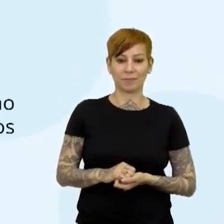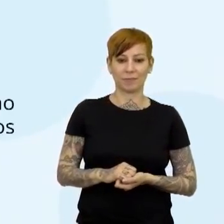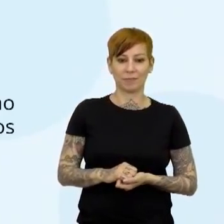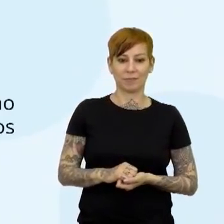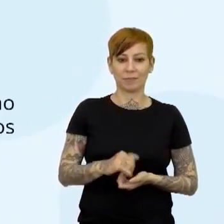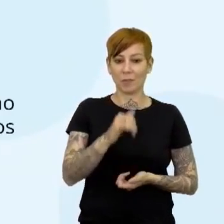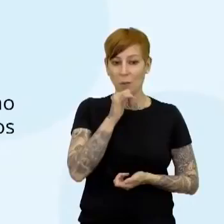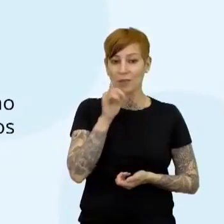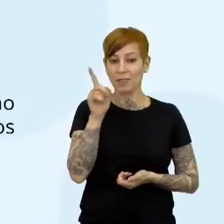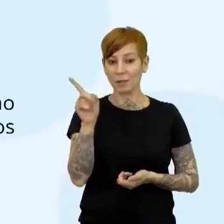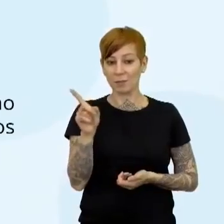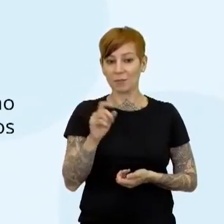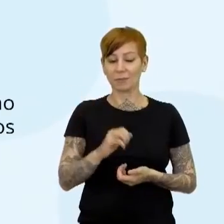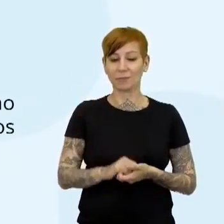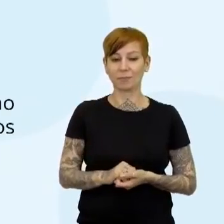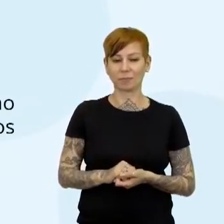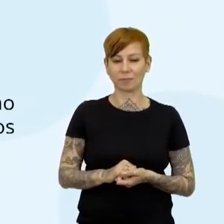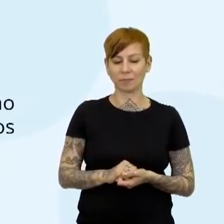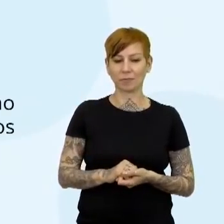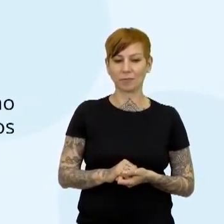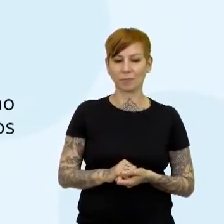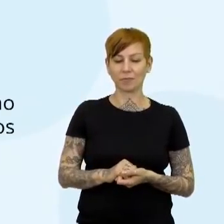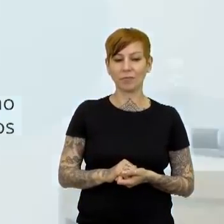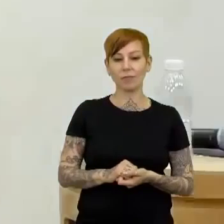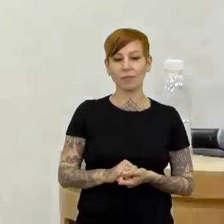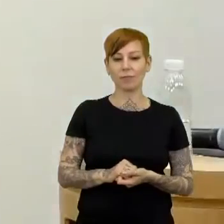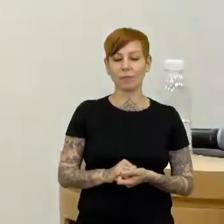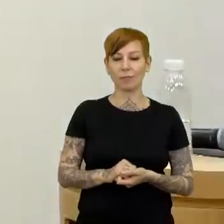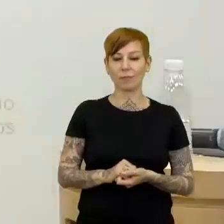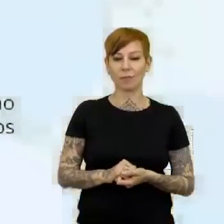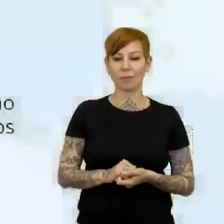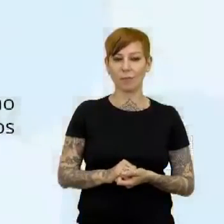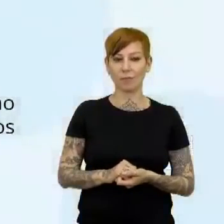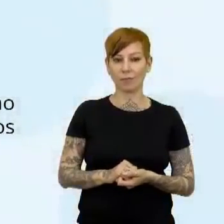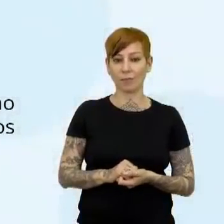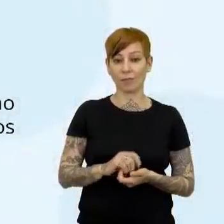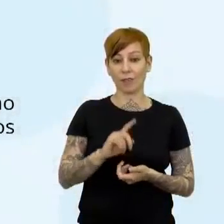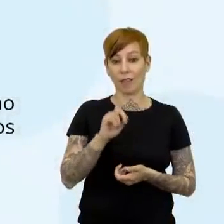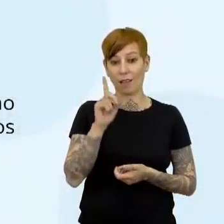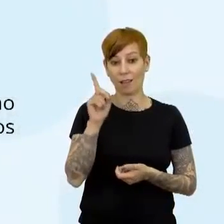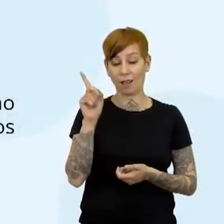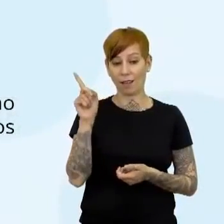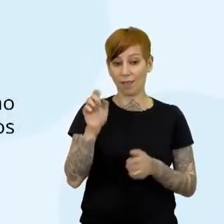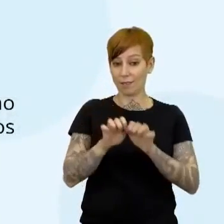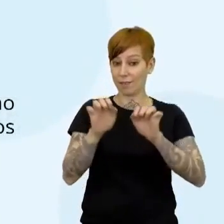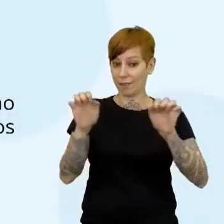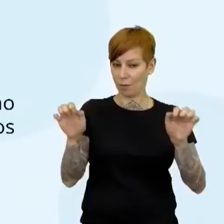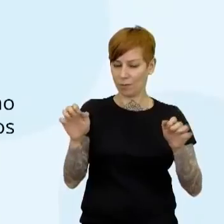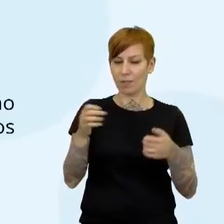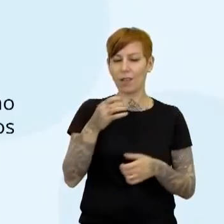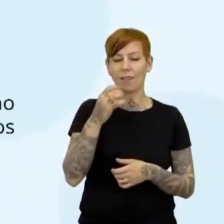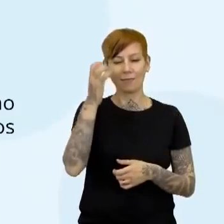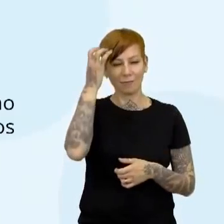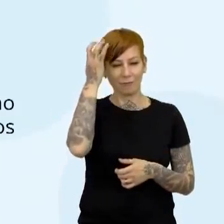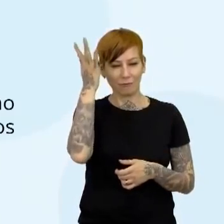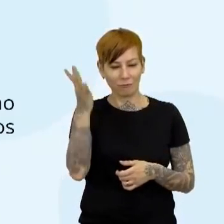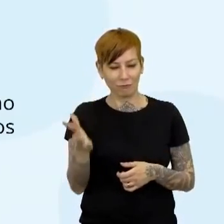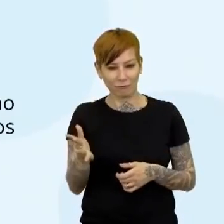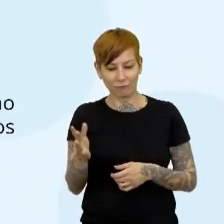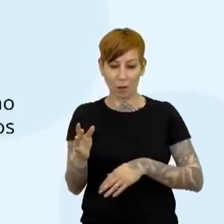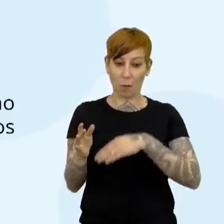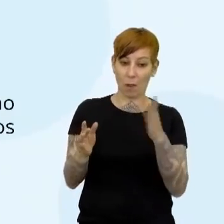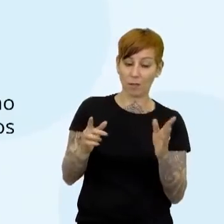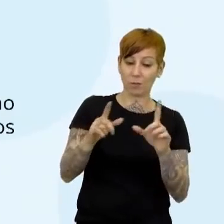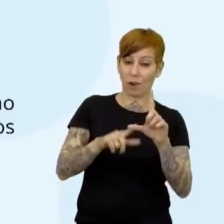exemplificação para vocês bom o que que nós vamos fazer ó esta equação aqui é fácil de resolver letra para um